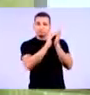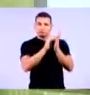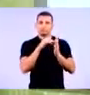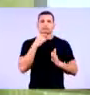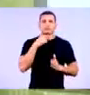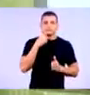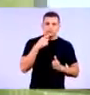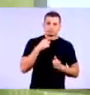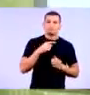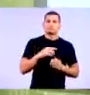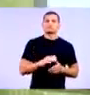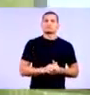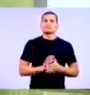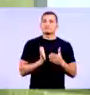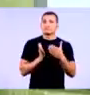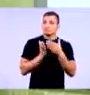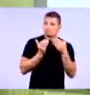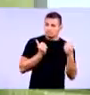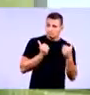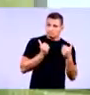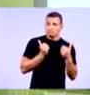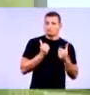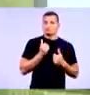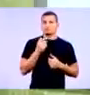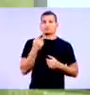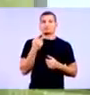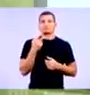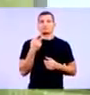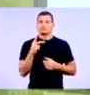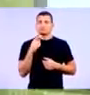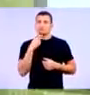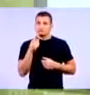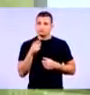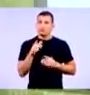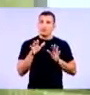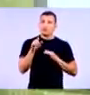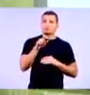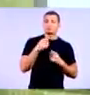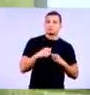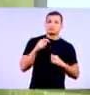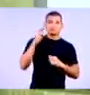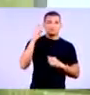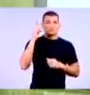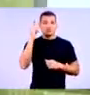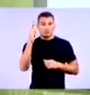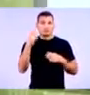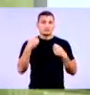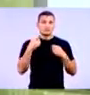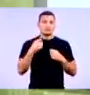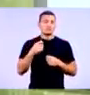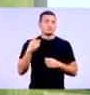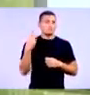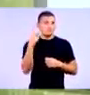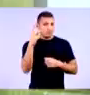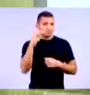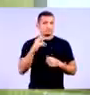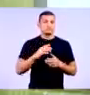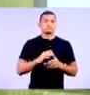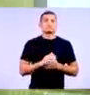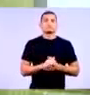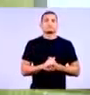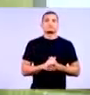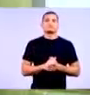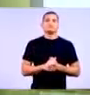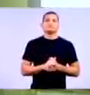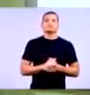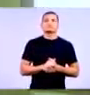vai solucionar em algum momento, com certeza, a sua dúvida. Mas isso você tem que decidir, tem que ser uma atitude sua. E por fim,